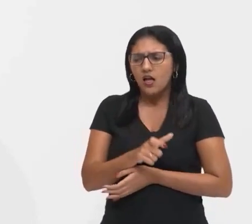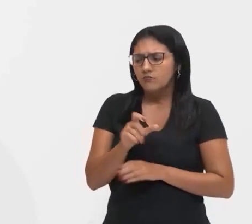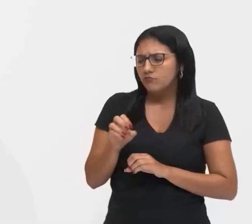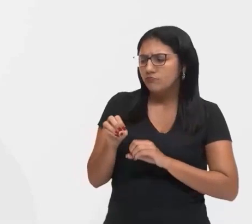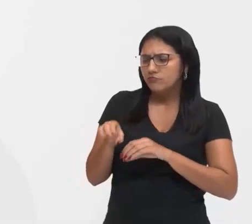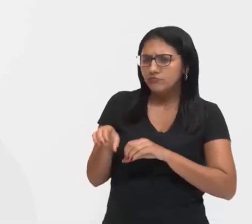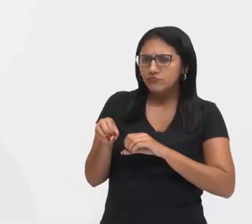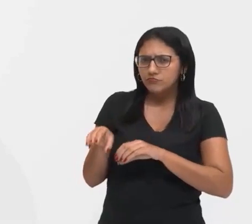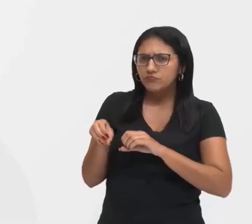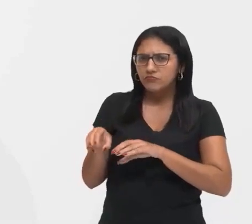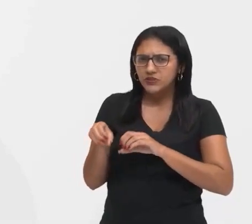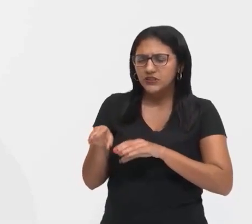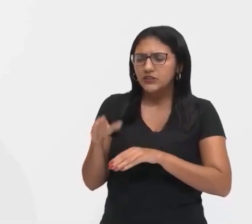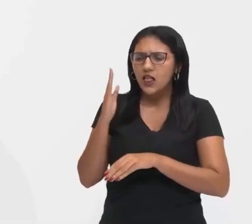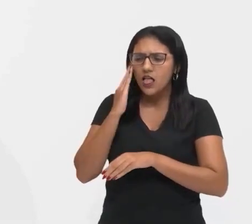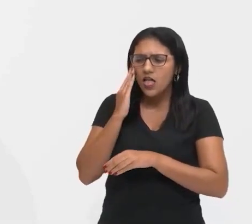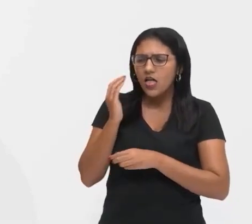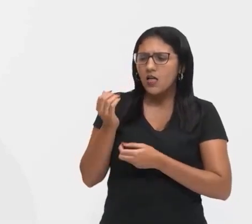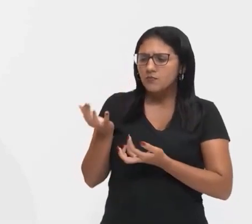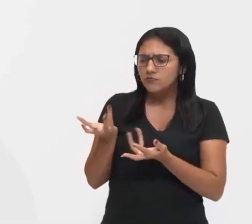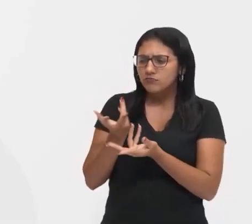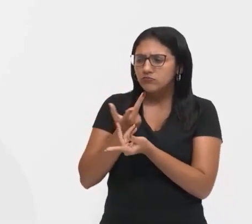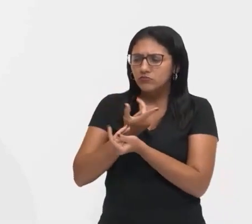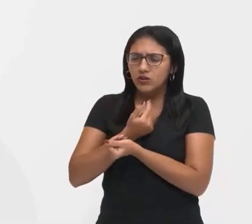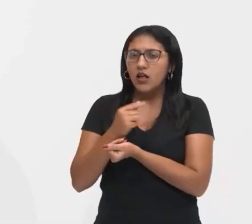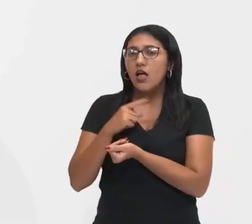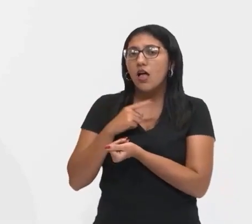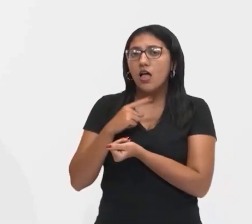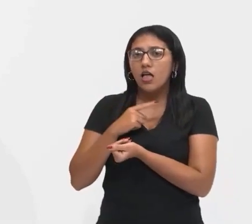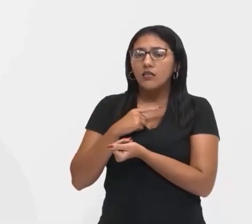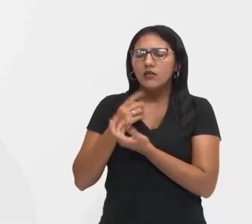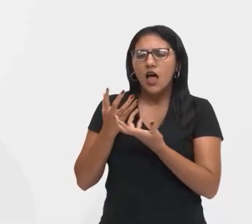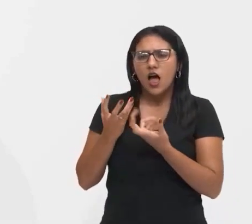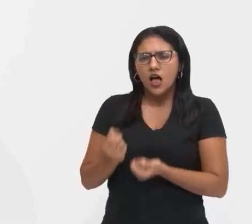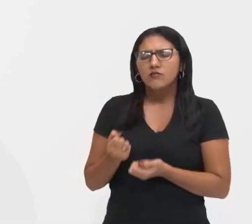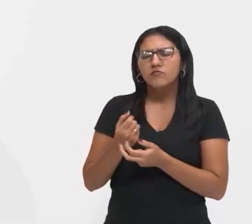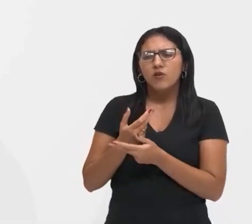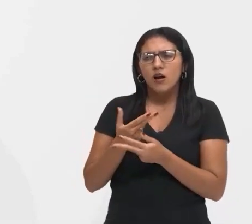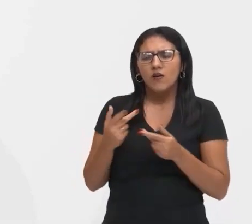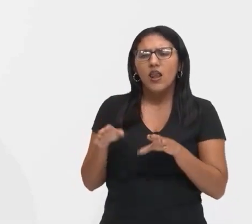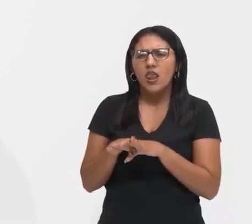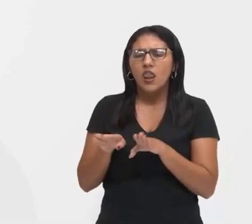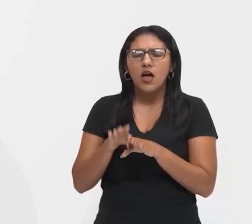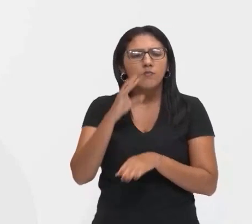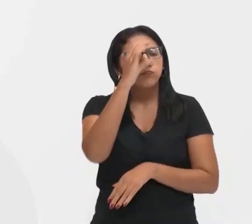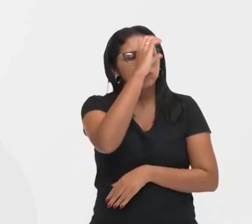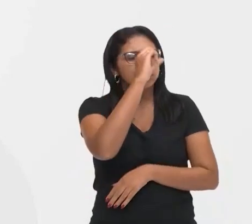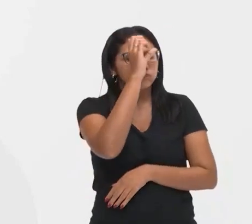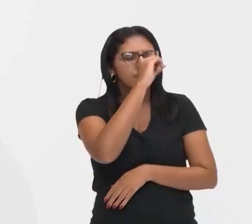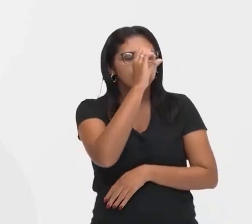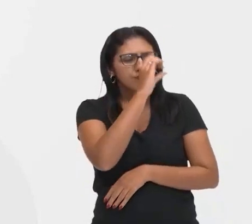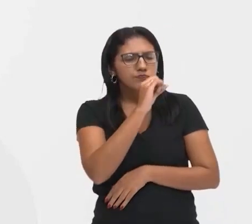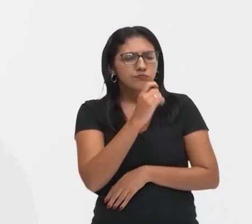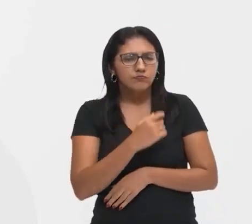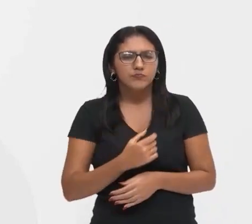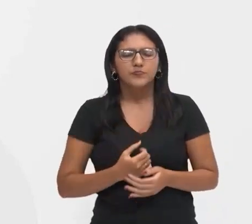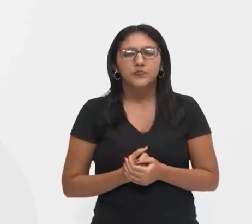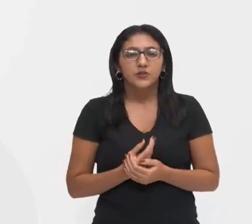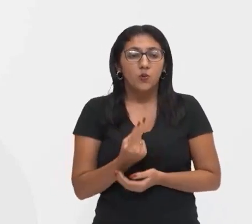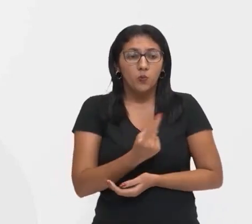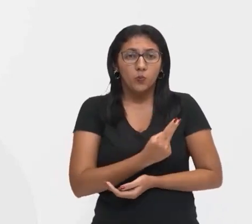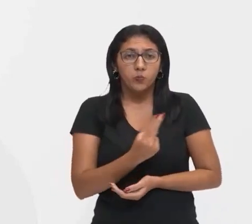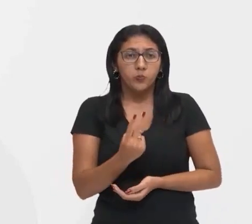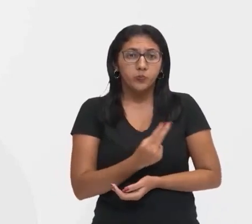aquele que ensina o que sabe se beneficia tanto quanto o outro que recebe a informação. Dessa forma, as duplas